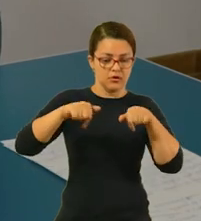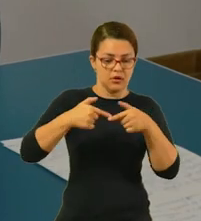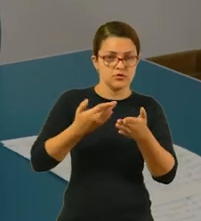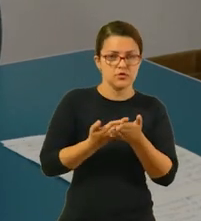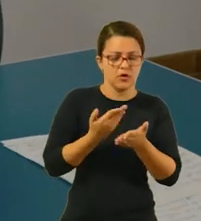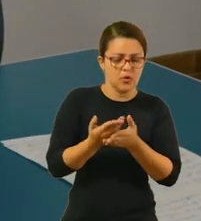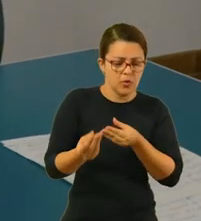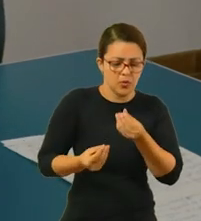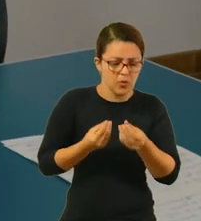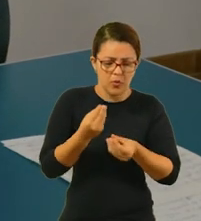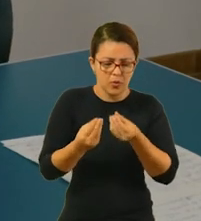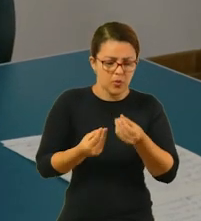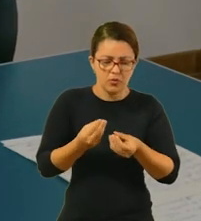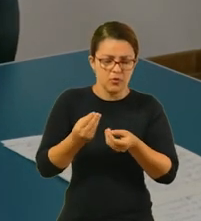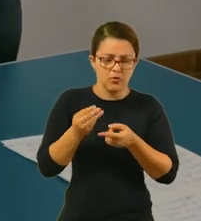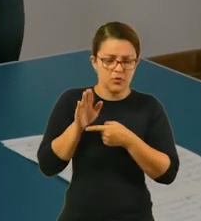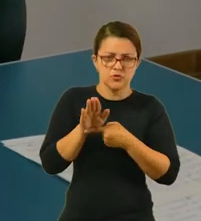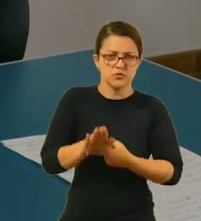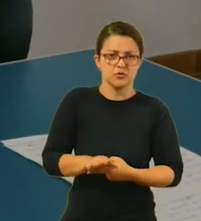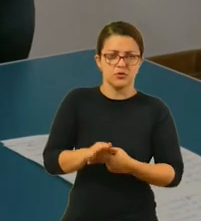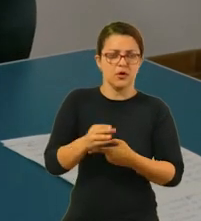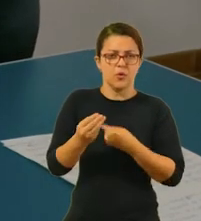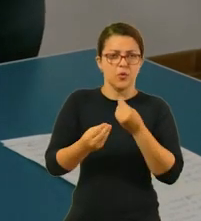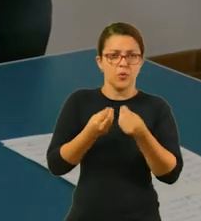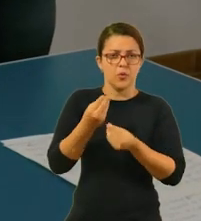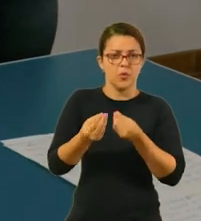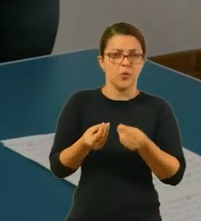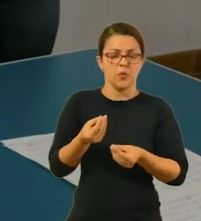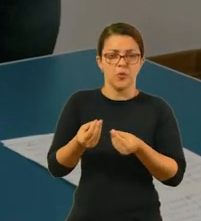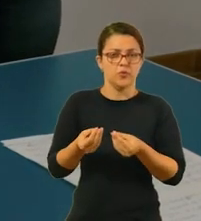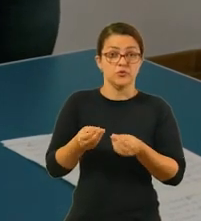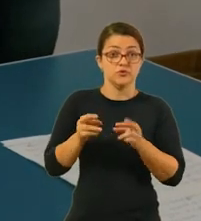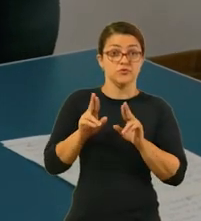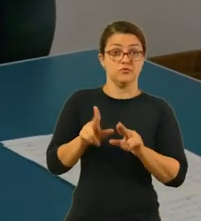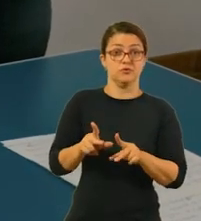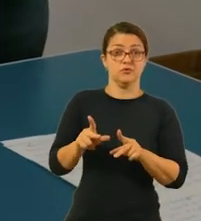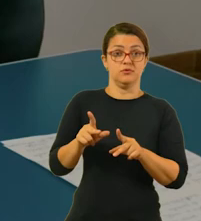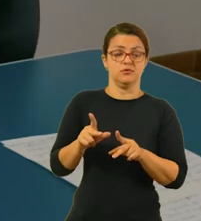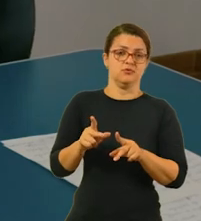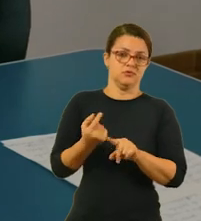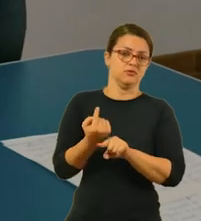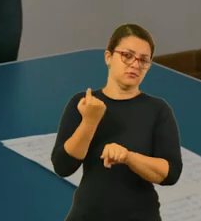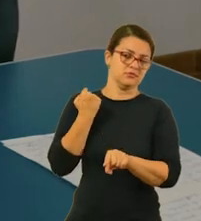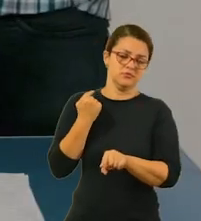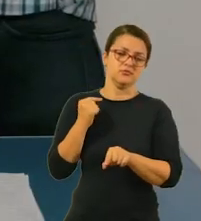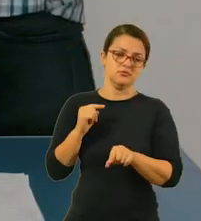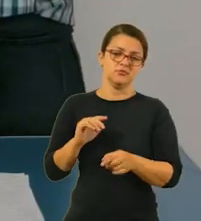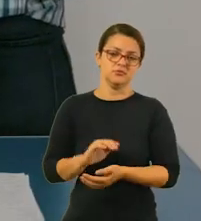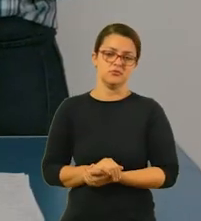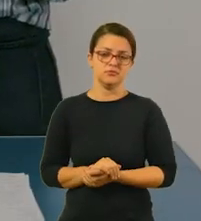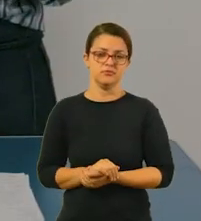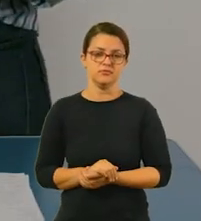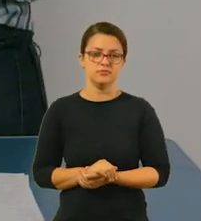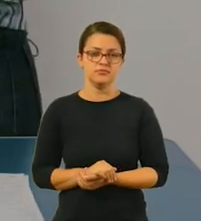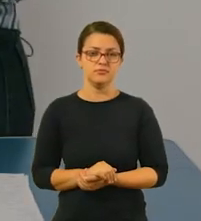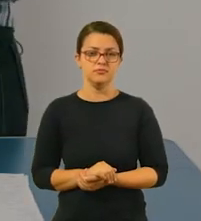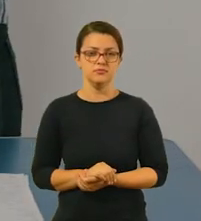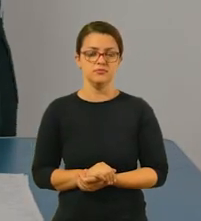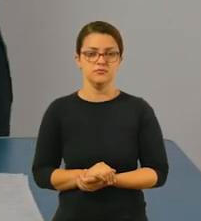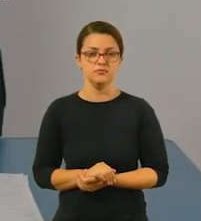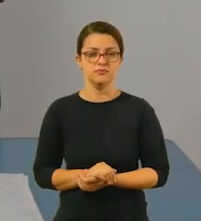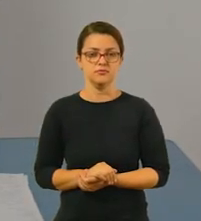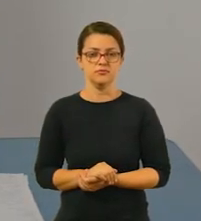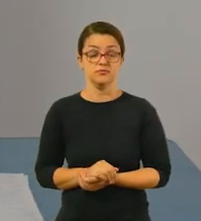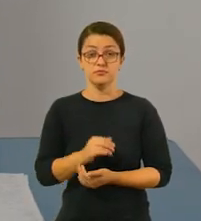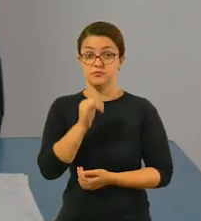ajuda, né? Ela vai ser uma ajuda, ela vai acontecer de uma forma diferente do que nós tínhamos antes. Então, como